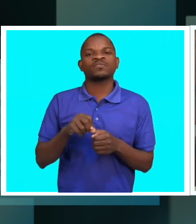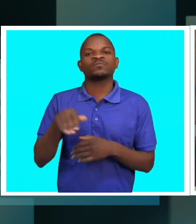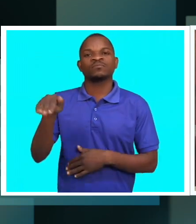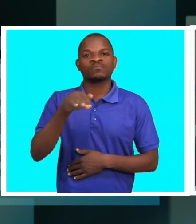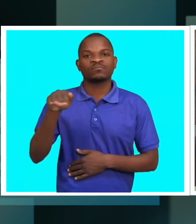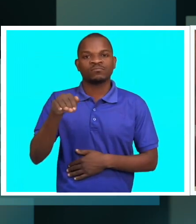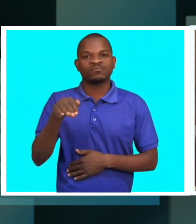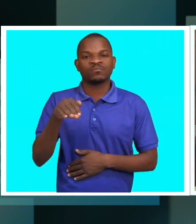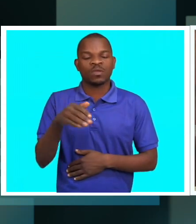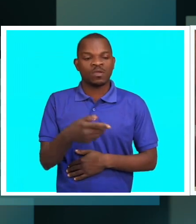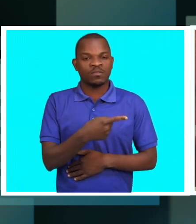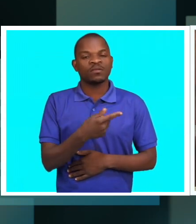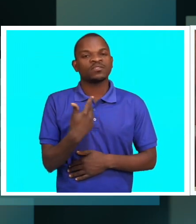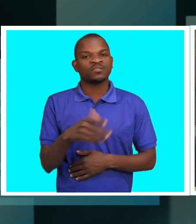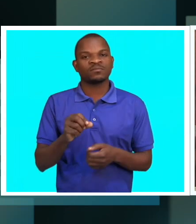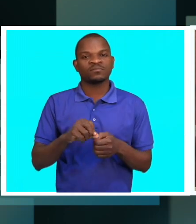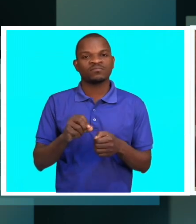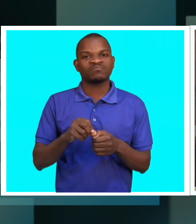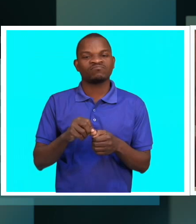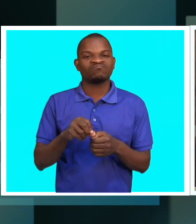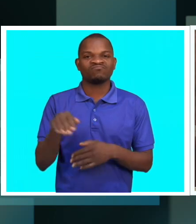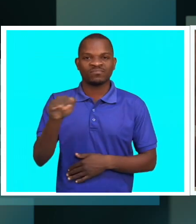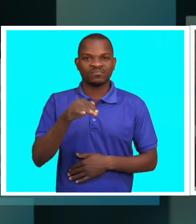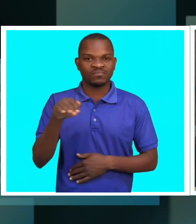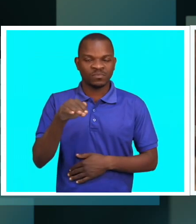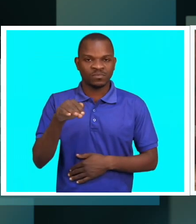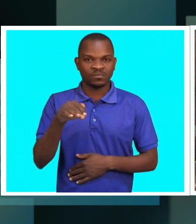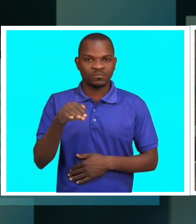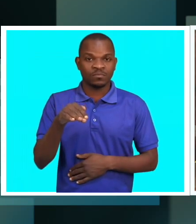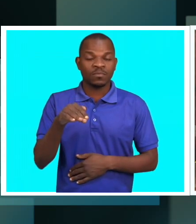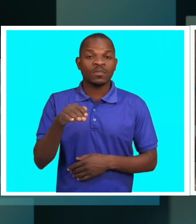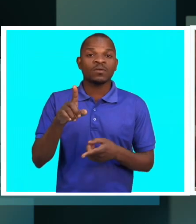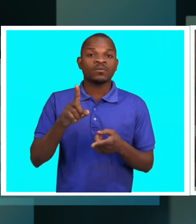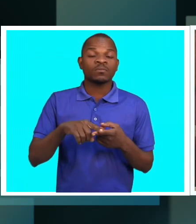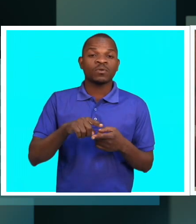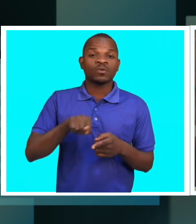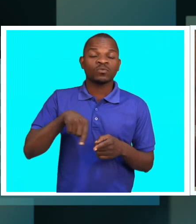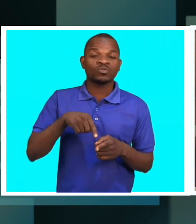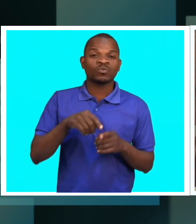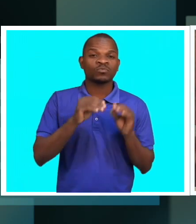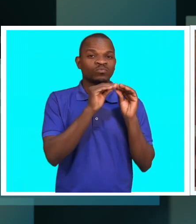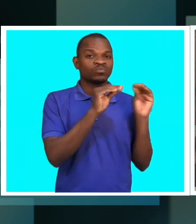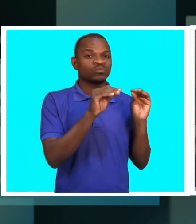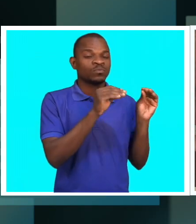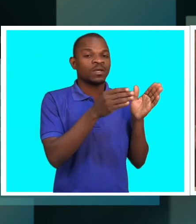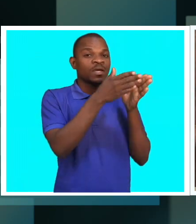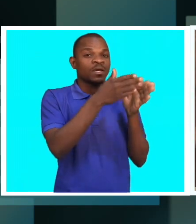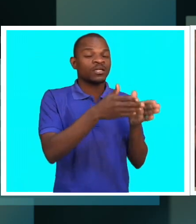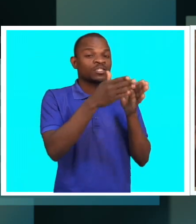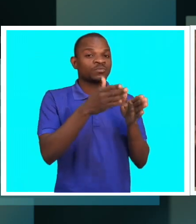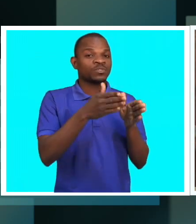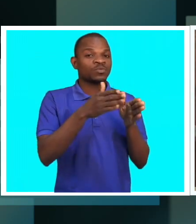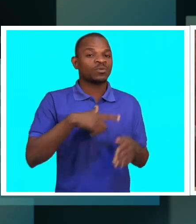localmente. É uma máscara. E mesmo cantando, damos formações aos nossos treinadores. Ele tem que pôr a máscara